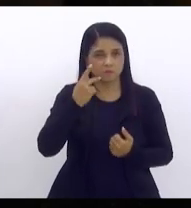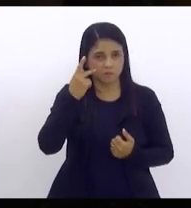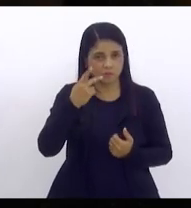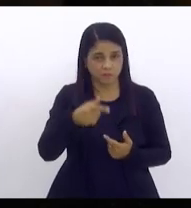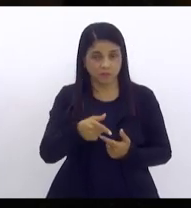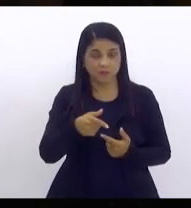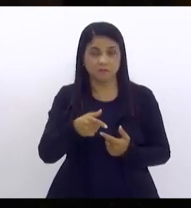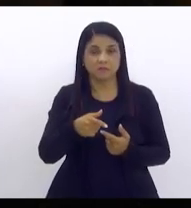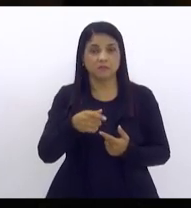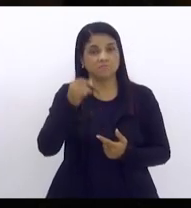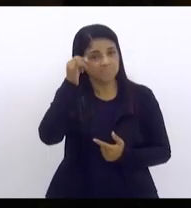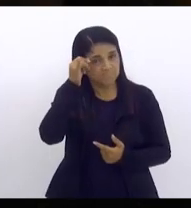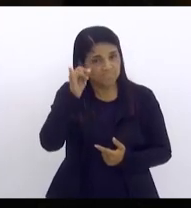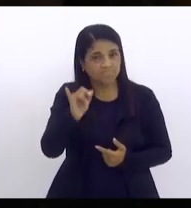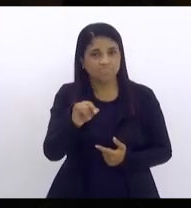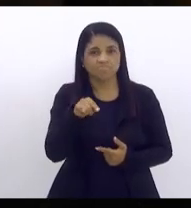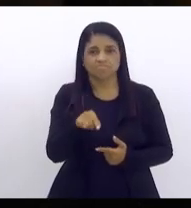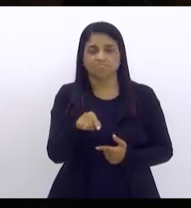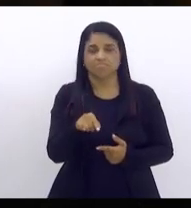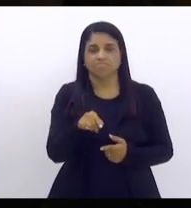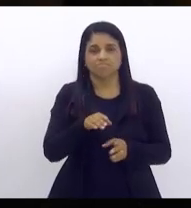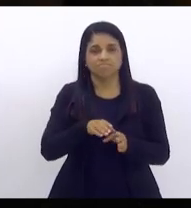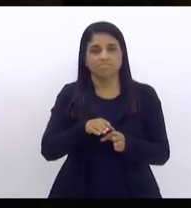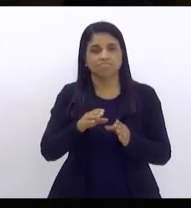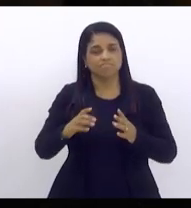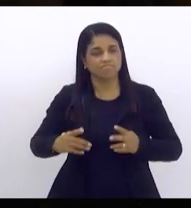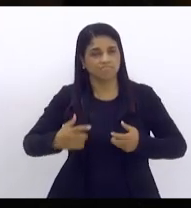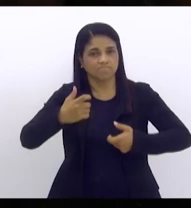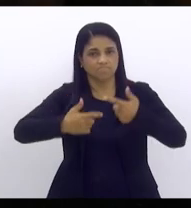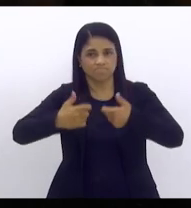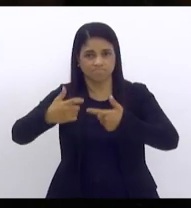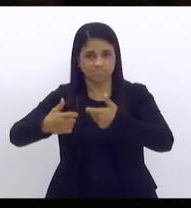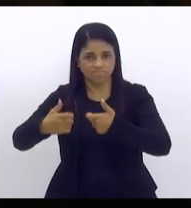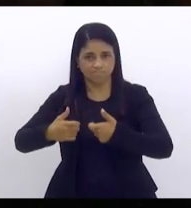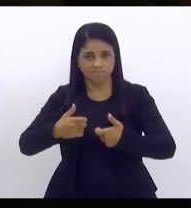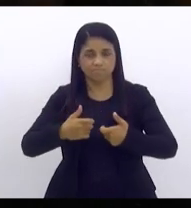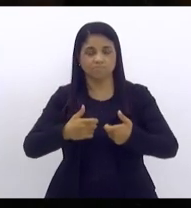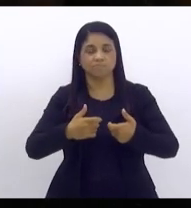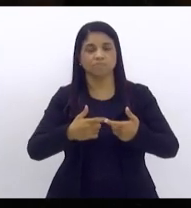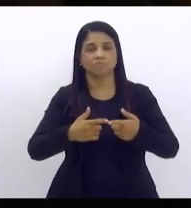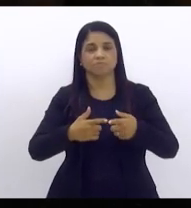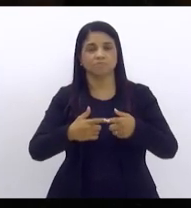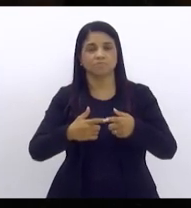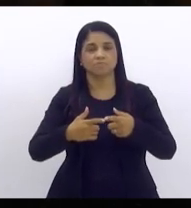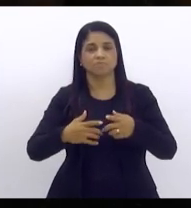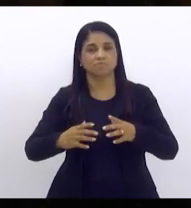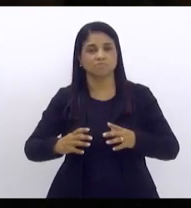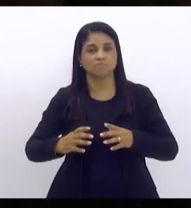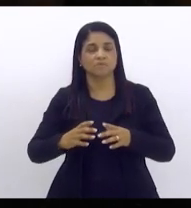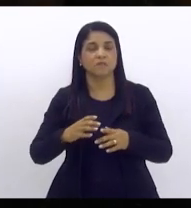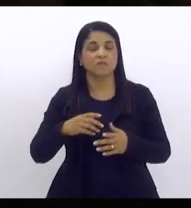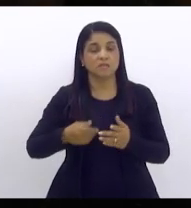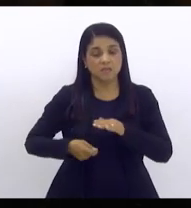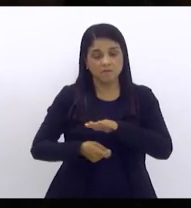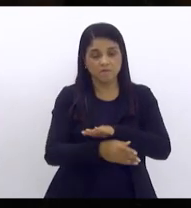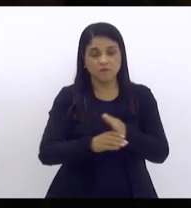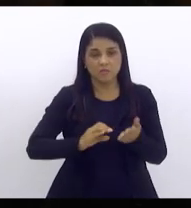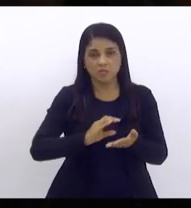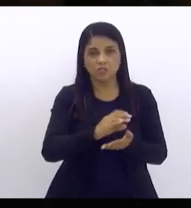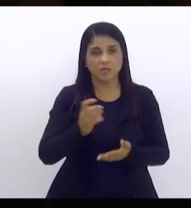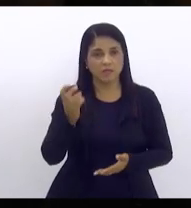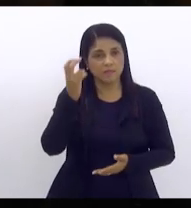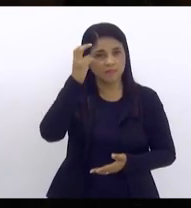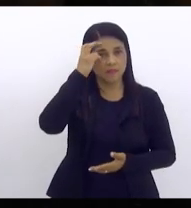tenha prevenção de confrontos, que invista em inteligência e informação, não